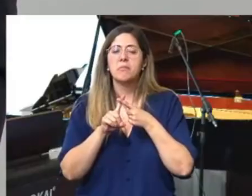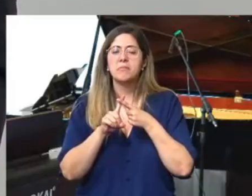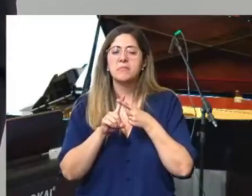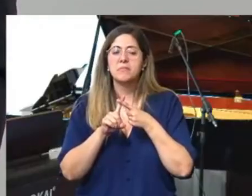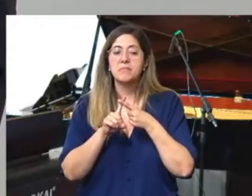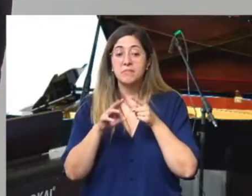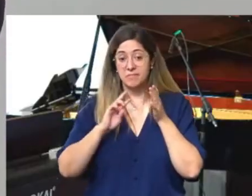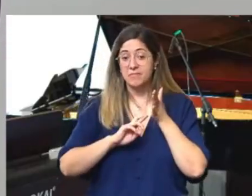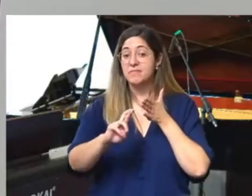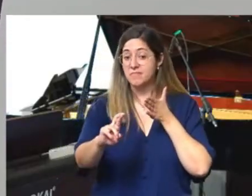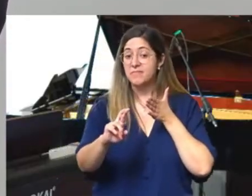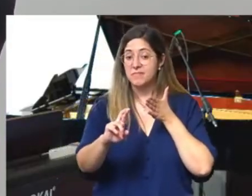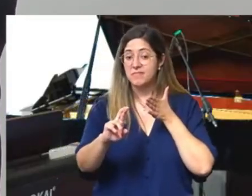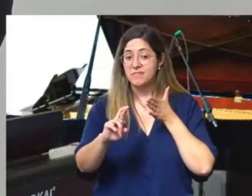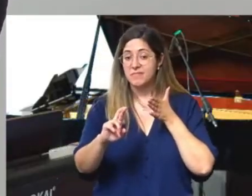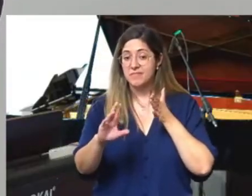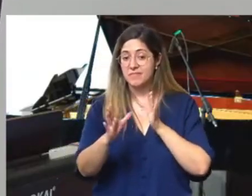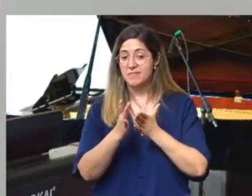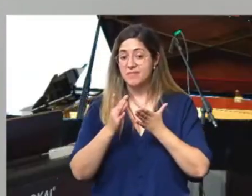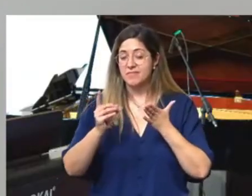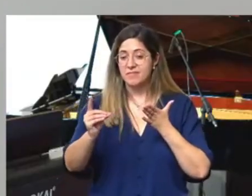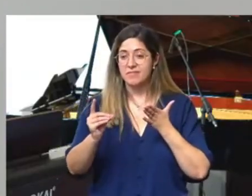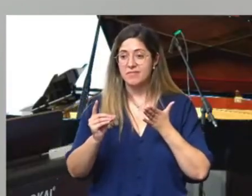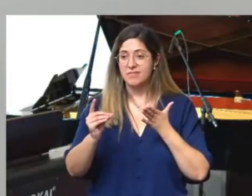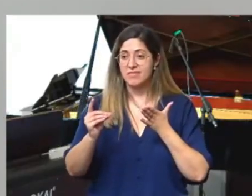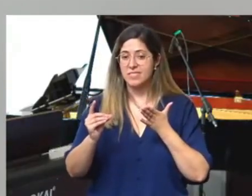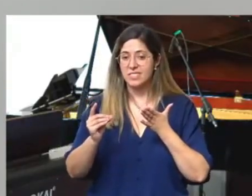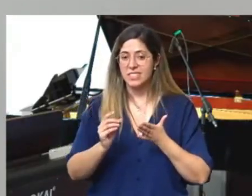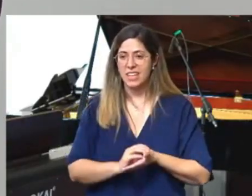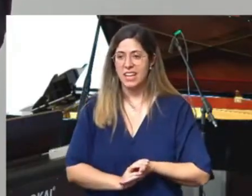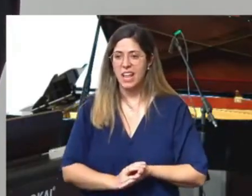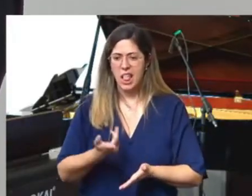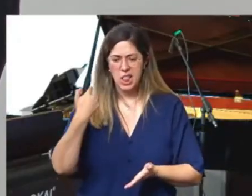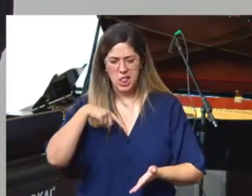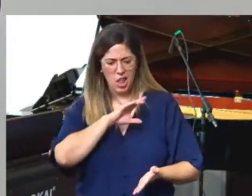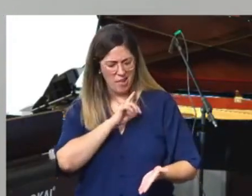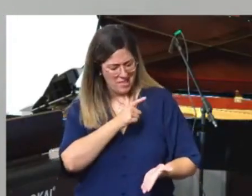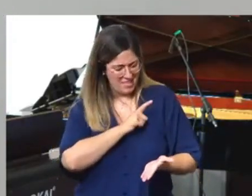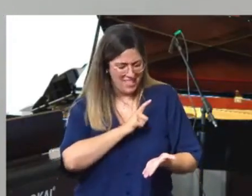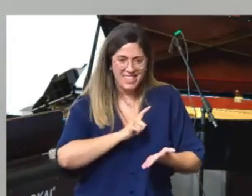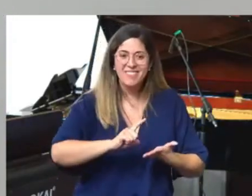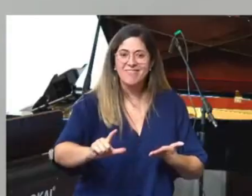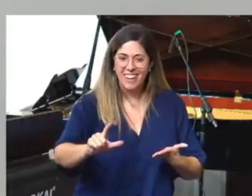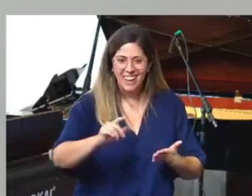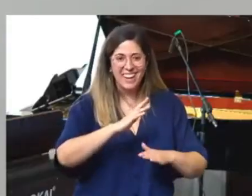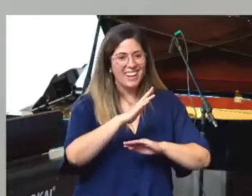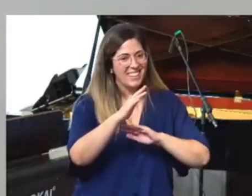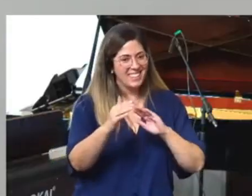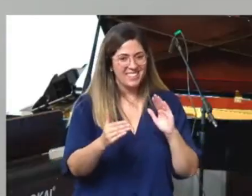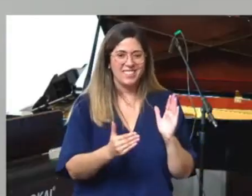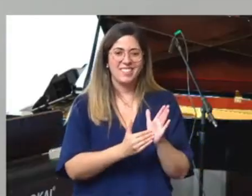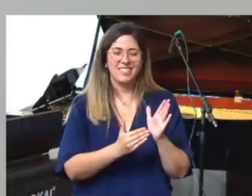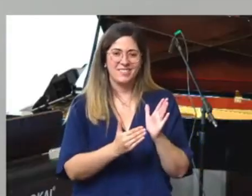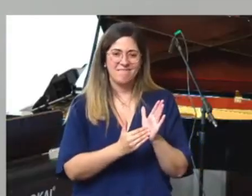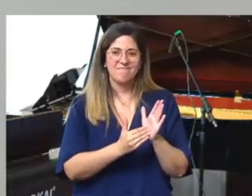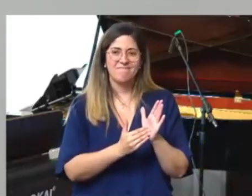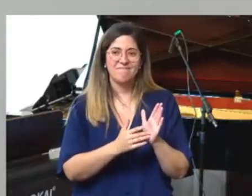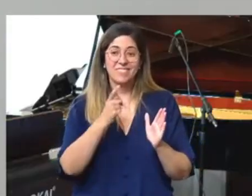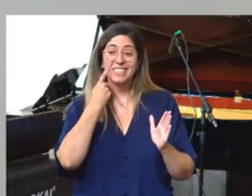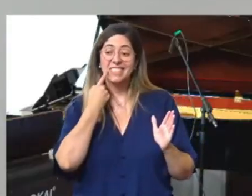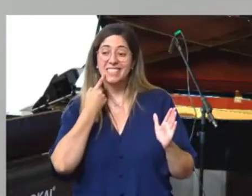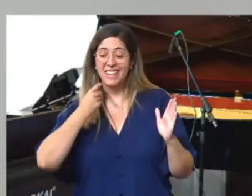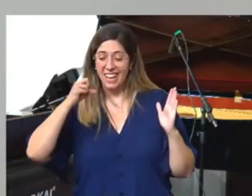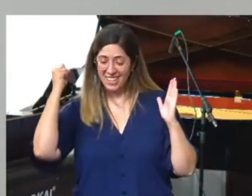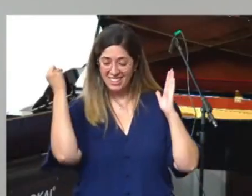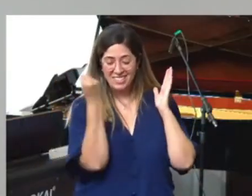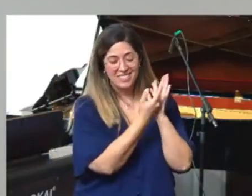texto responde dizendo: para nos remir de toda a iniquidade. Ou seja, a obra expiatória de Cristo na cruz